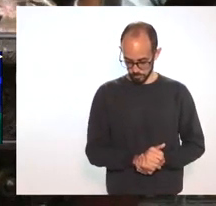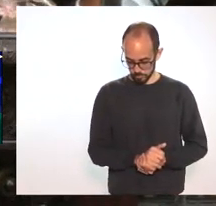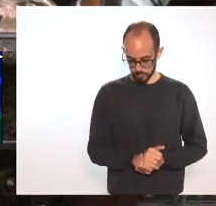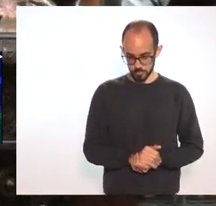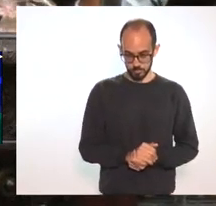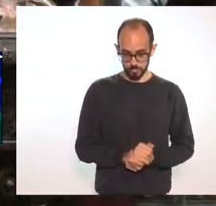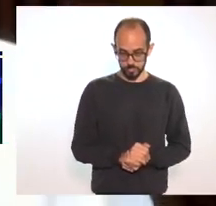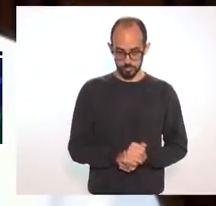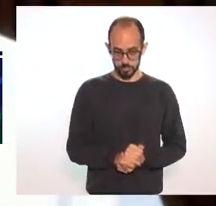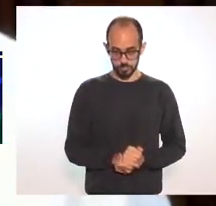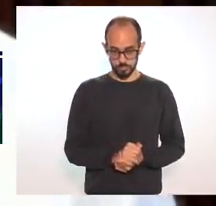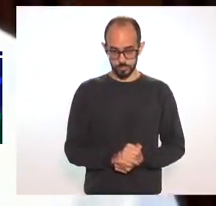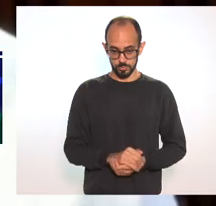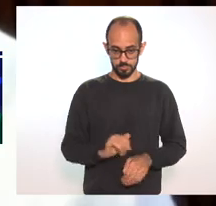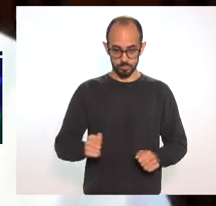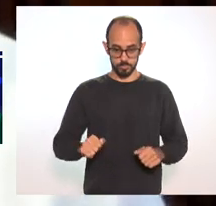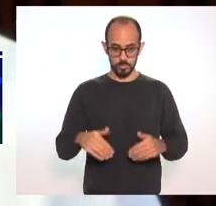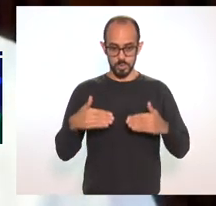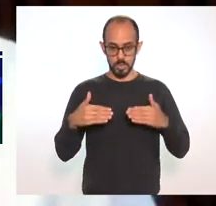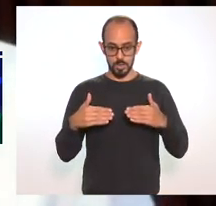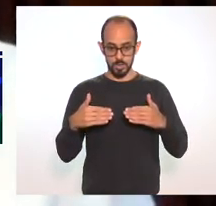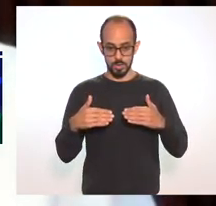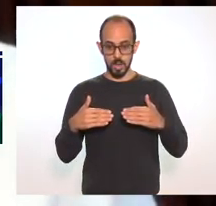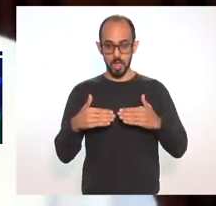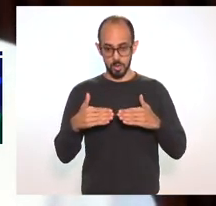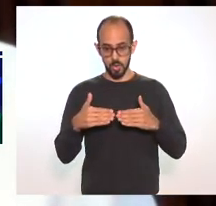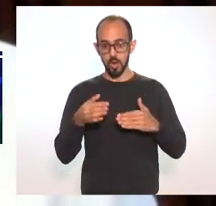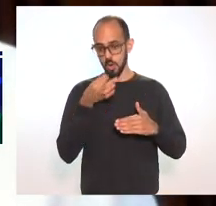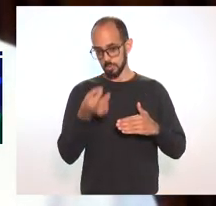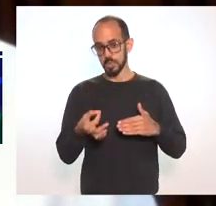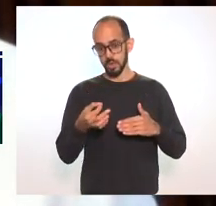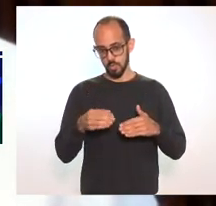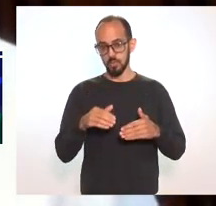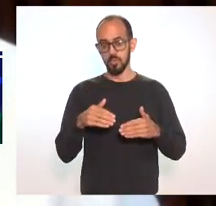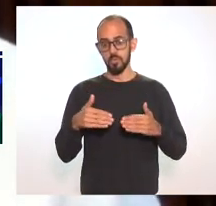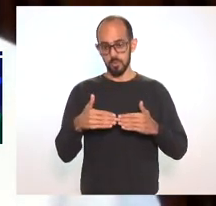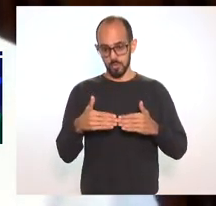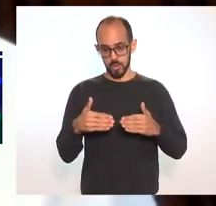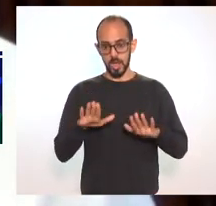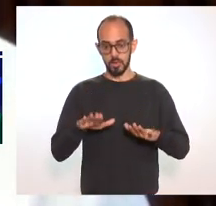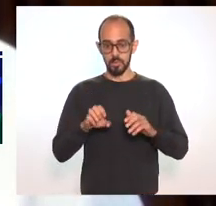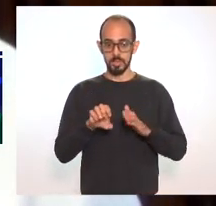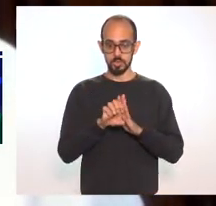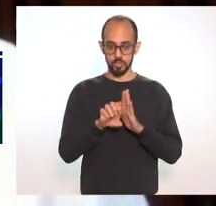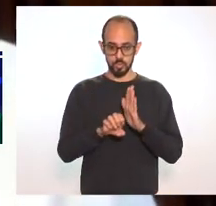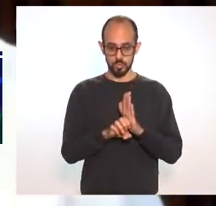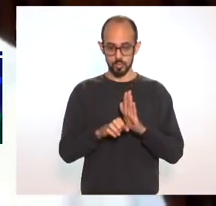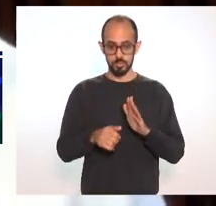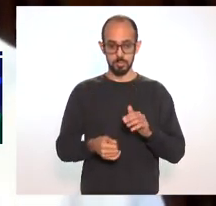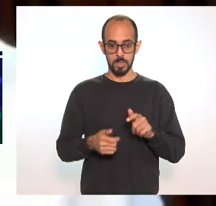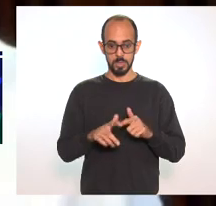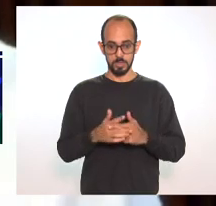O presidente, parecer é favorável com subemenda à emenda, concluindo por substitutivo, pedindo forma final de redação.